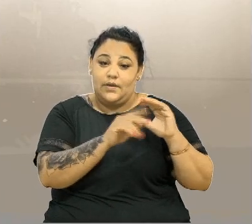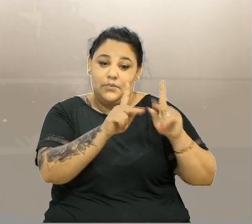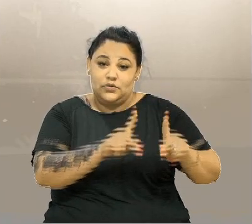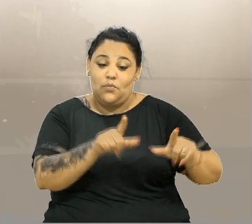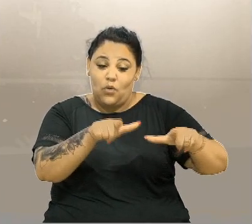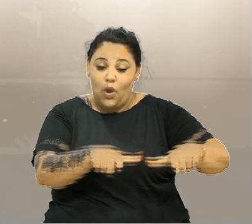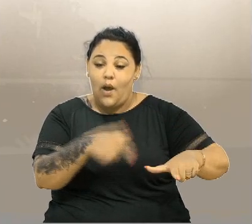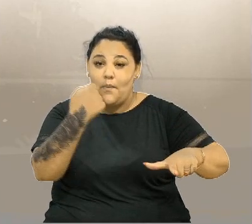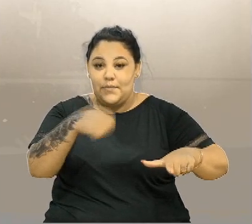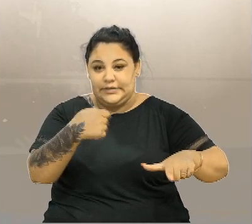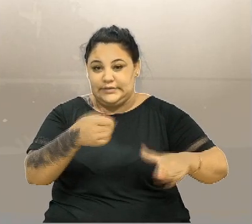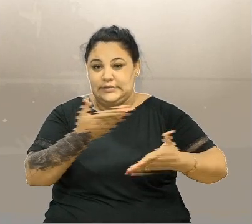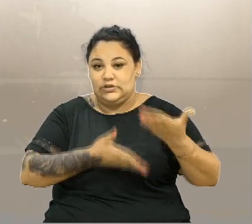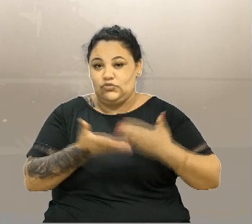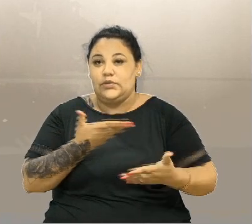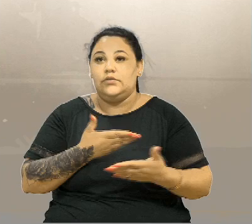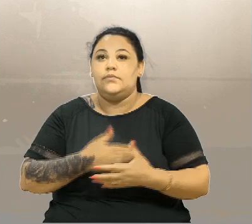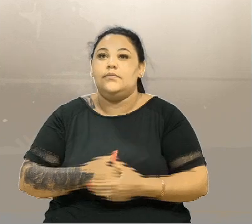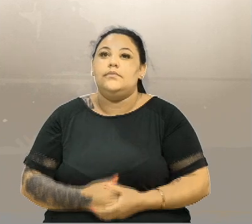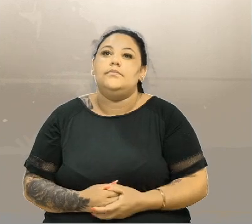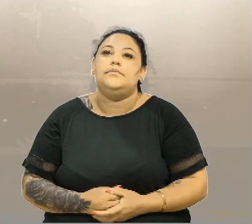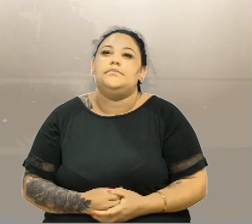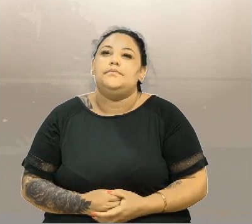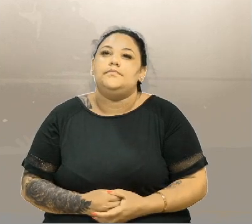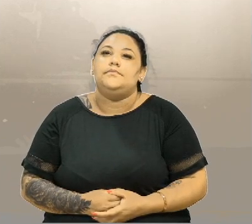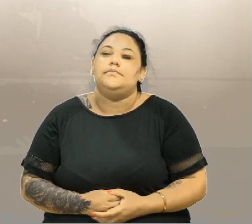onde ela precisa ser atendida.